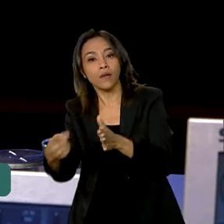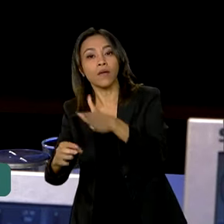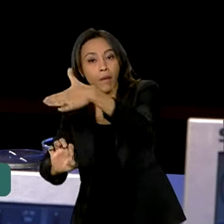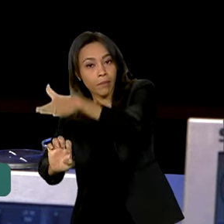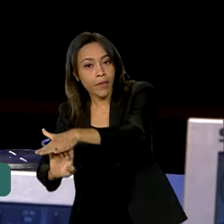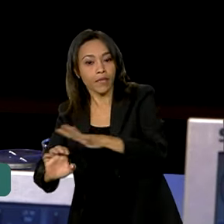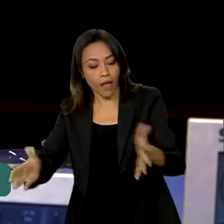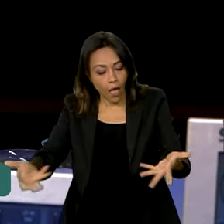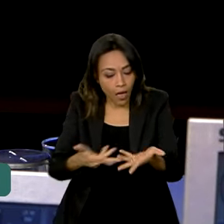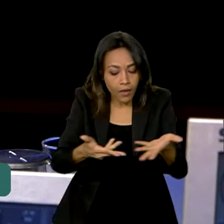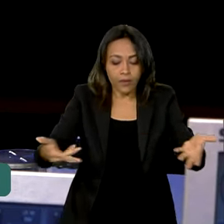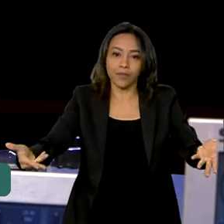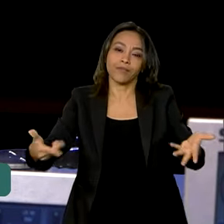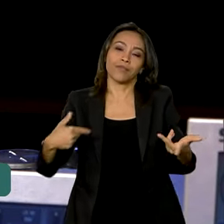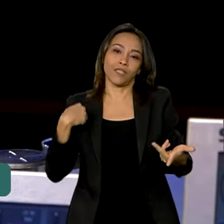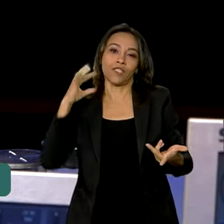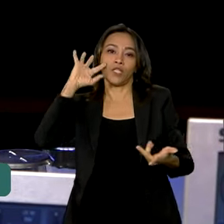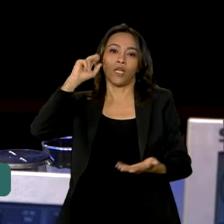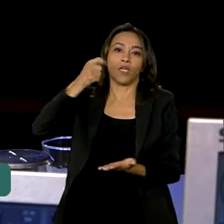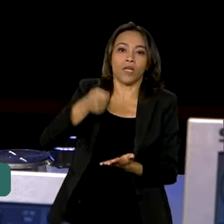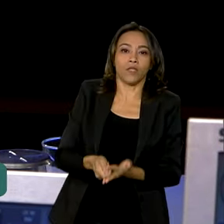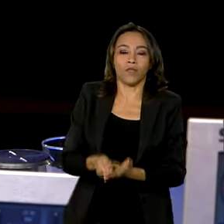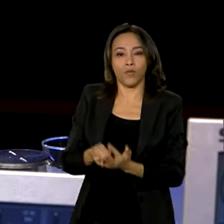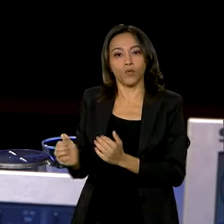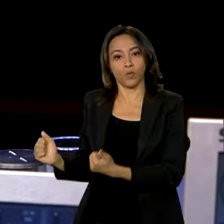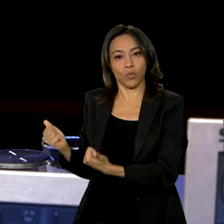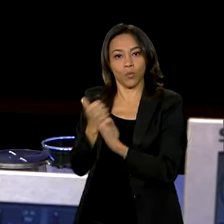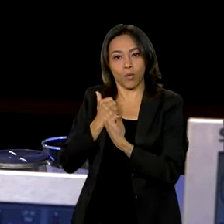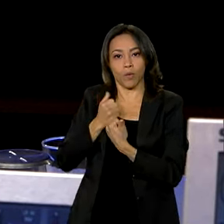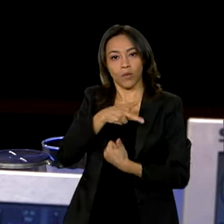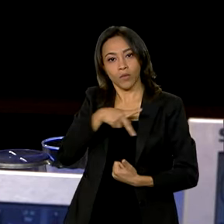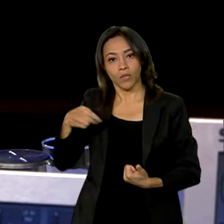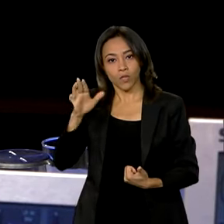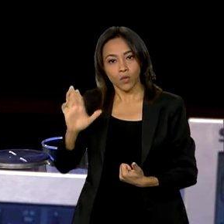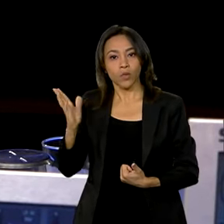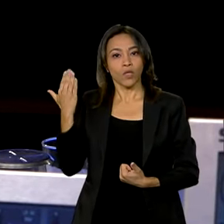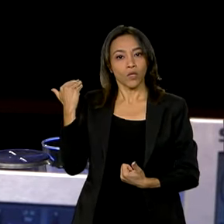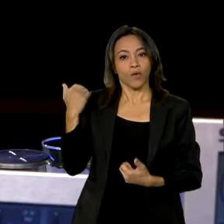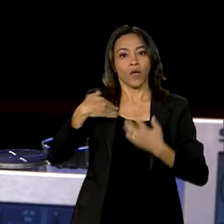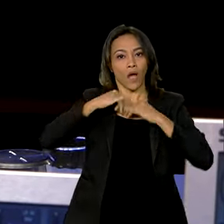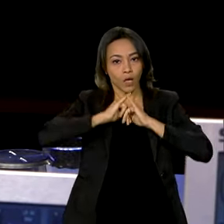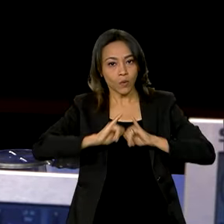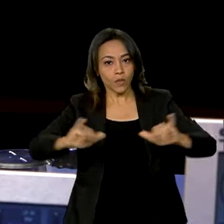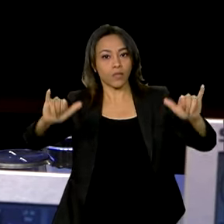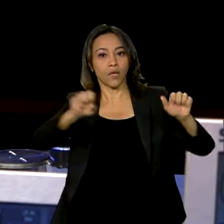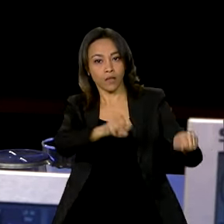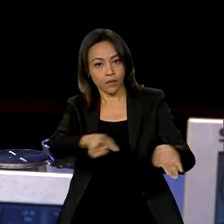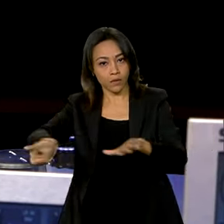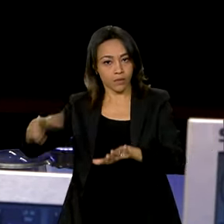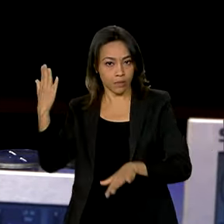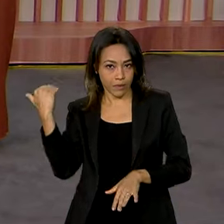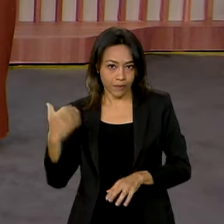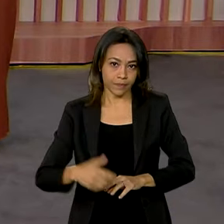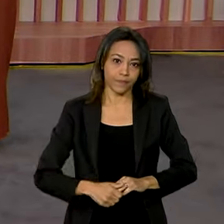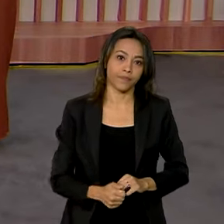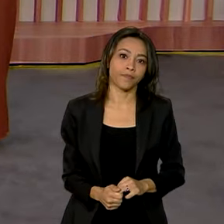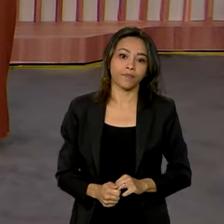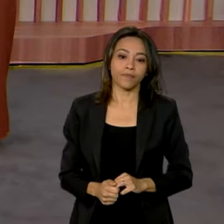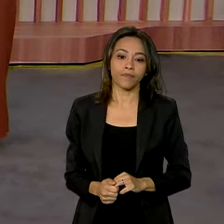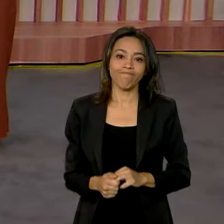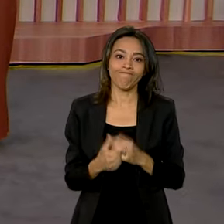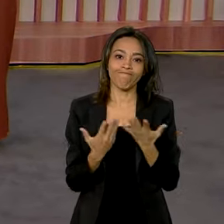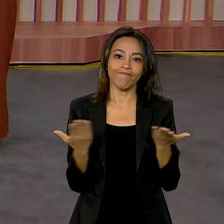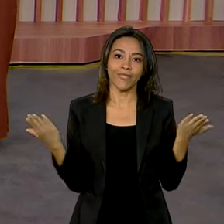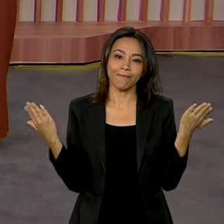tomamos em conjuntamente com a Casa Civil, com o presidente Lula, que foi anunciado também na semana retrasada. Tá